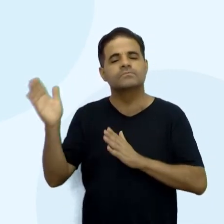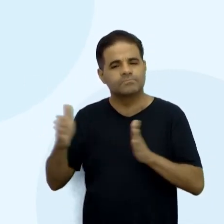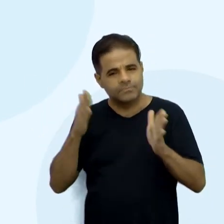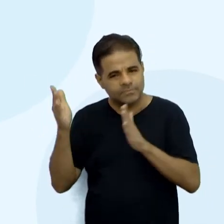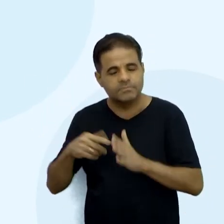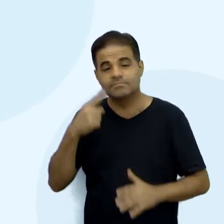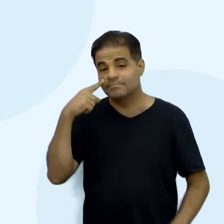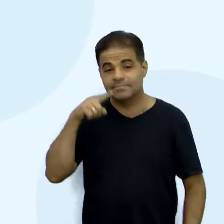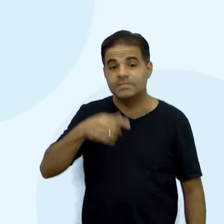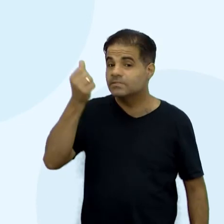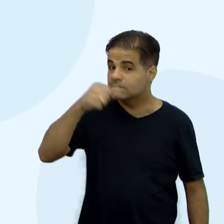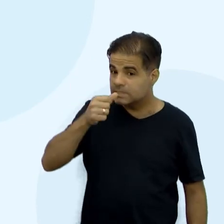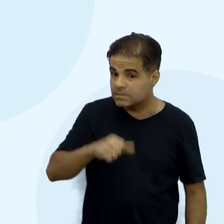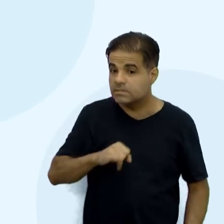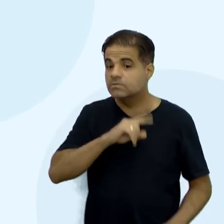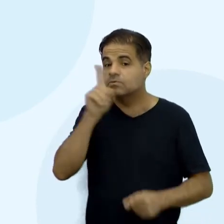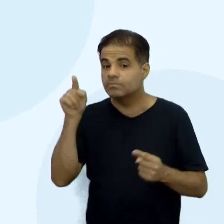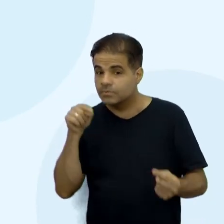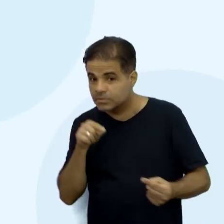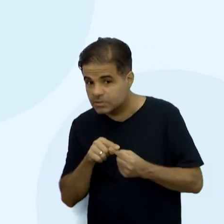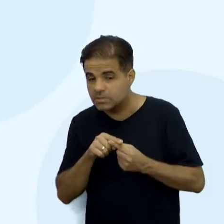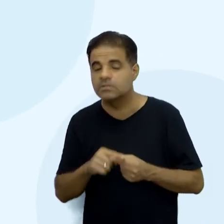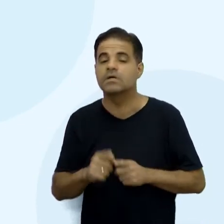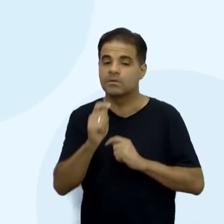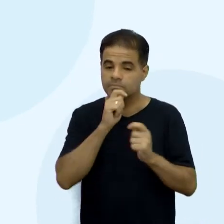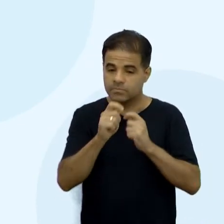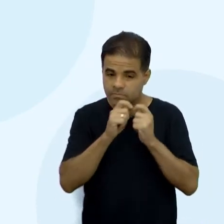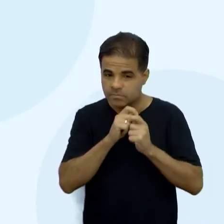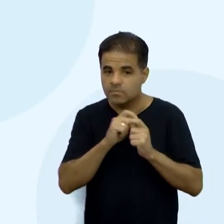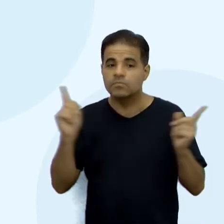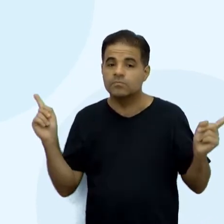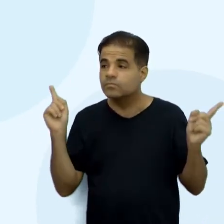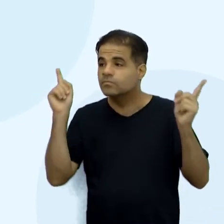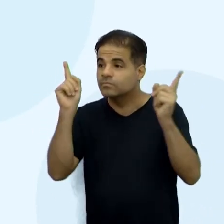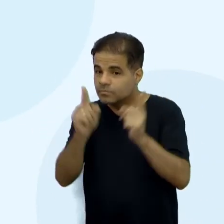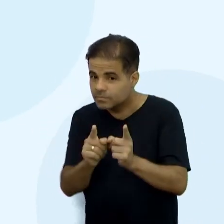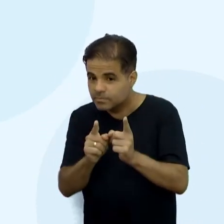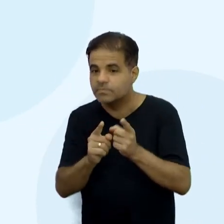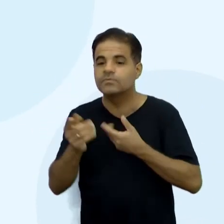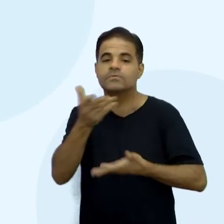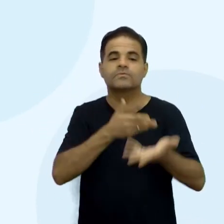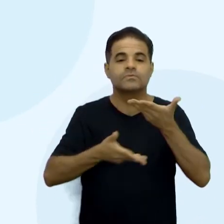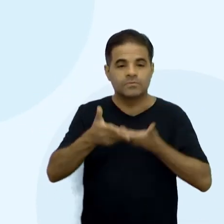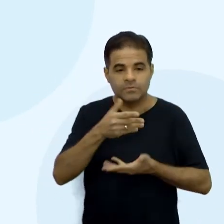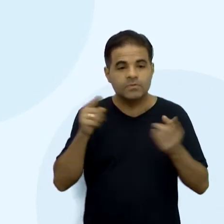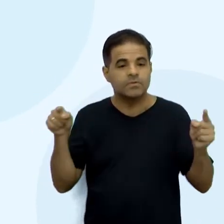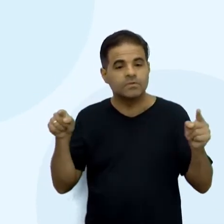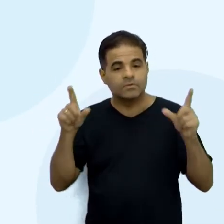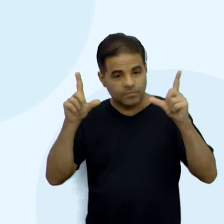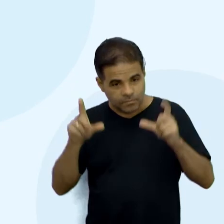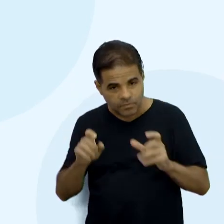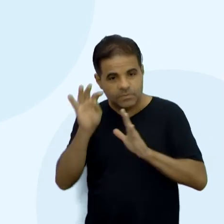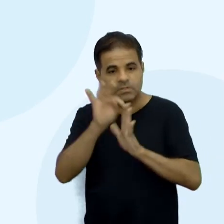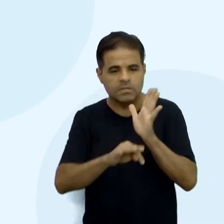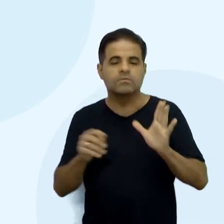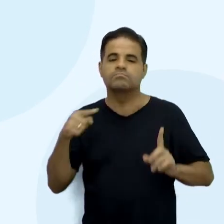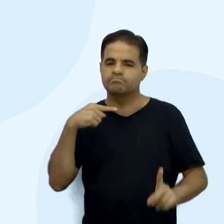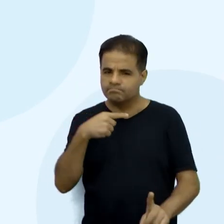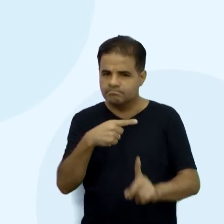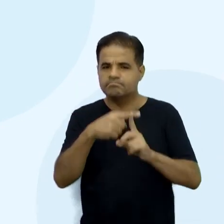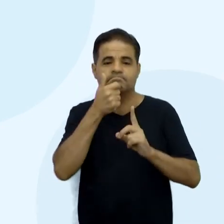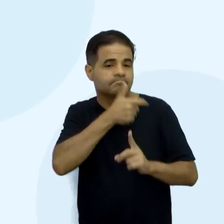produções e avaliar se o objetivo da reportagem curta, associando o texto à foto, foi